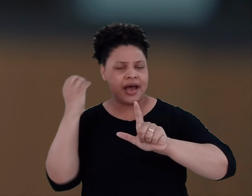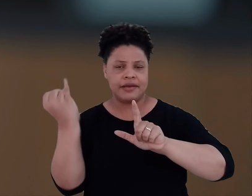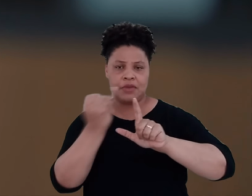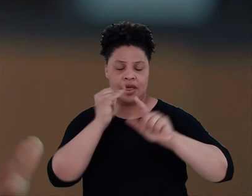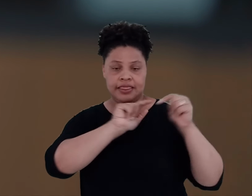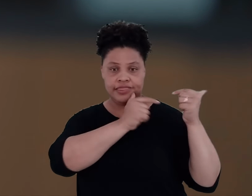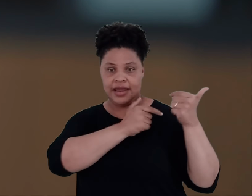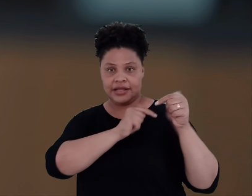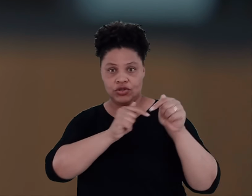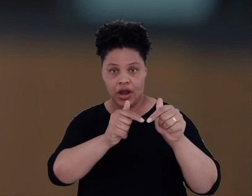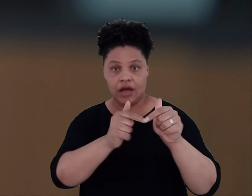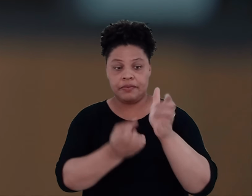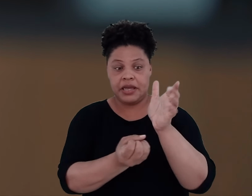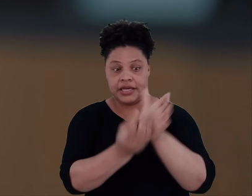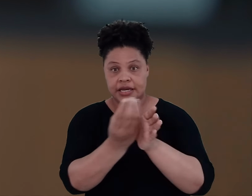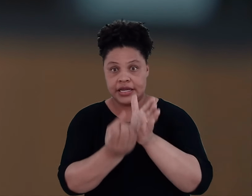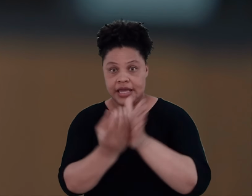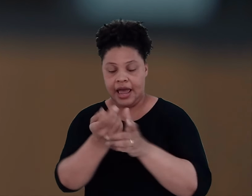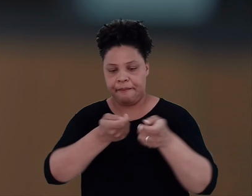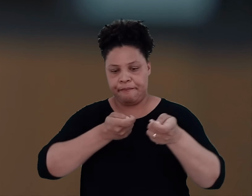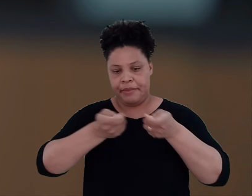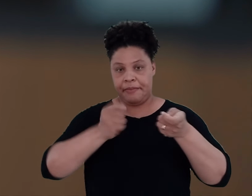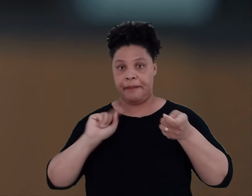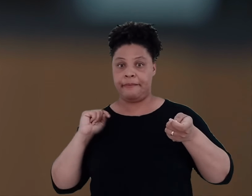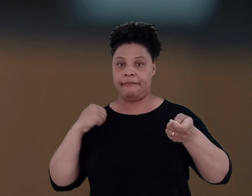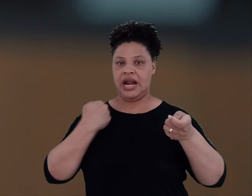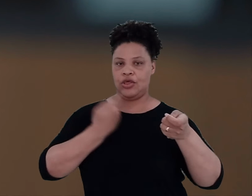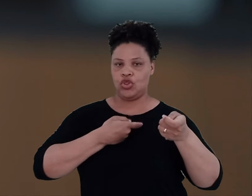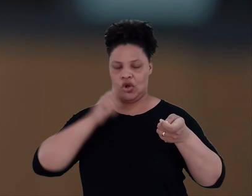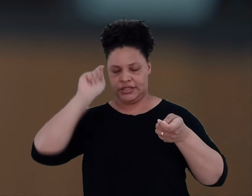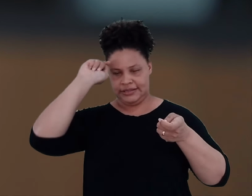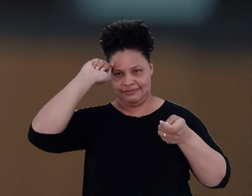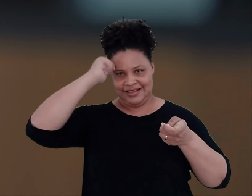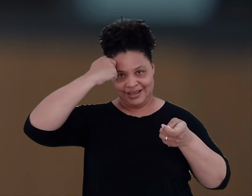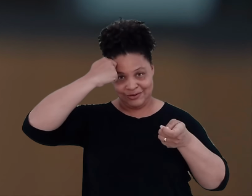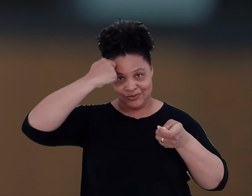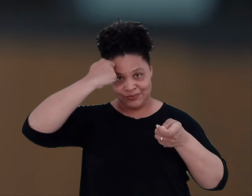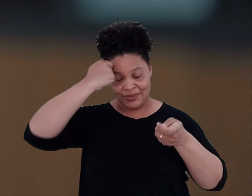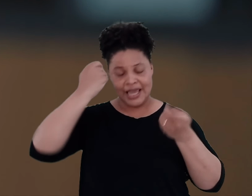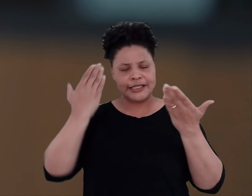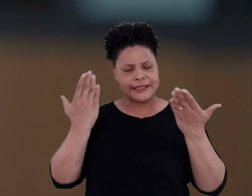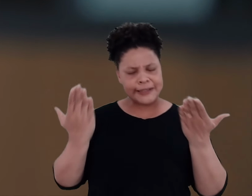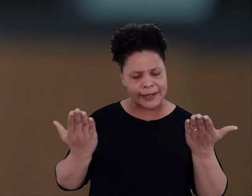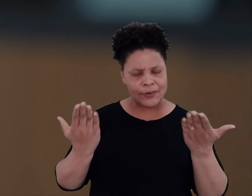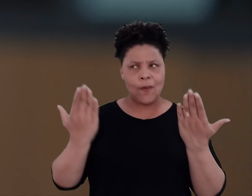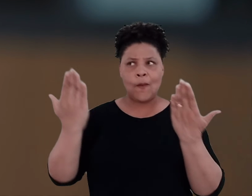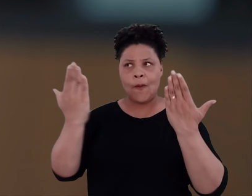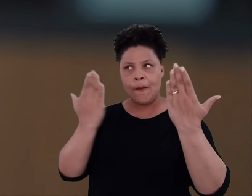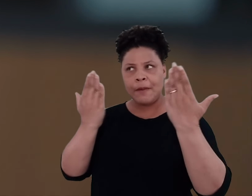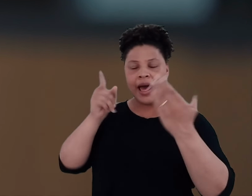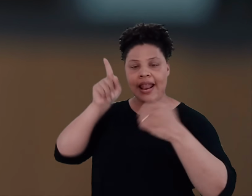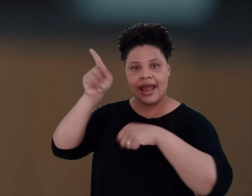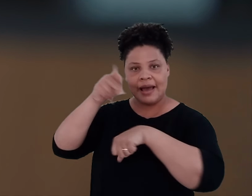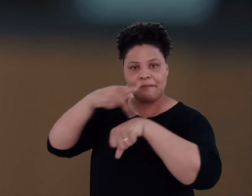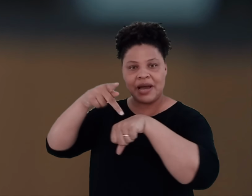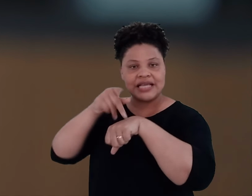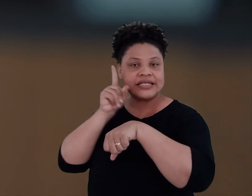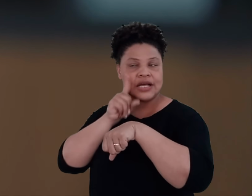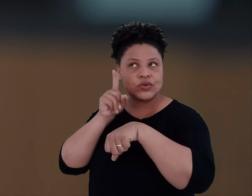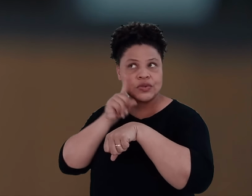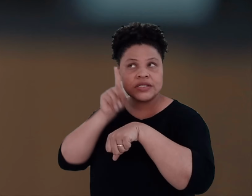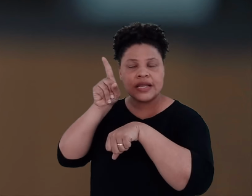tradicional e a criação de espaços gerenciados por nós. É muito importante essa comparação com os Estados Unidos, porque o cenário de lá nos